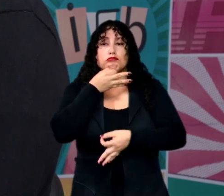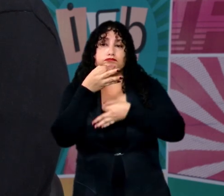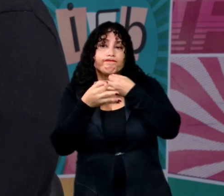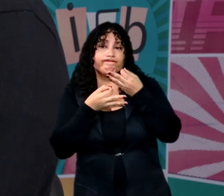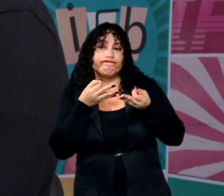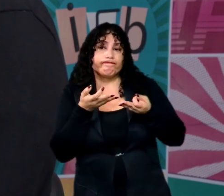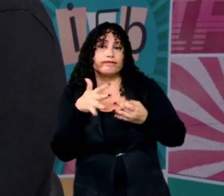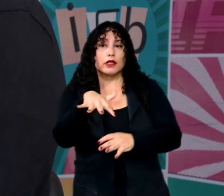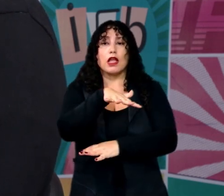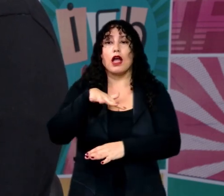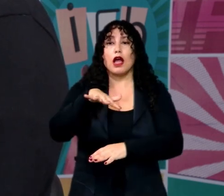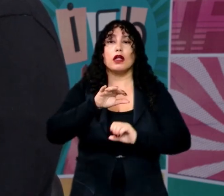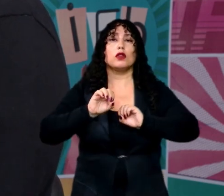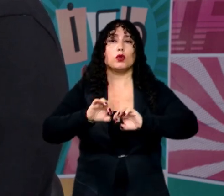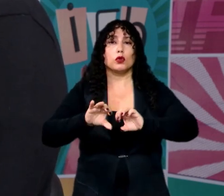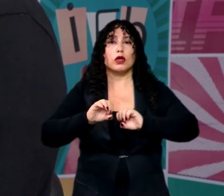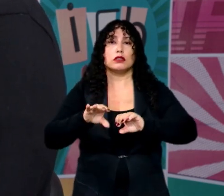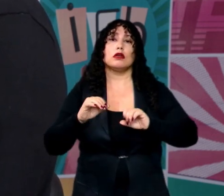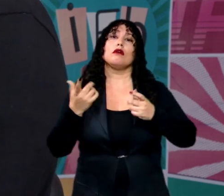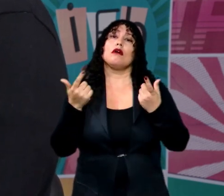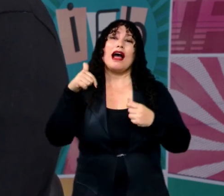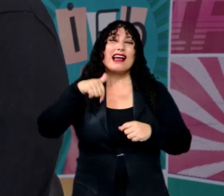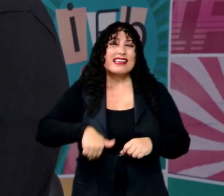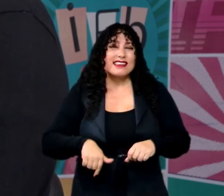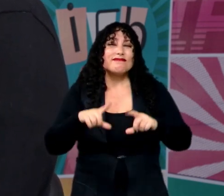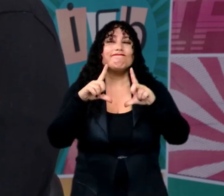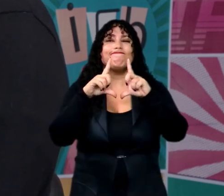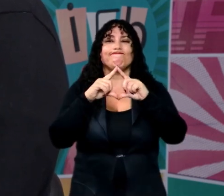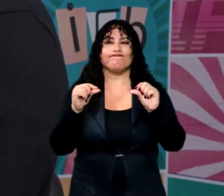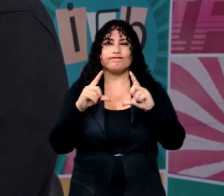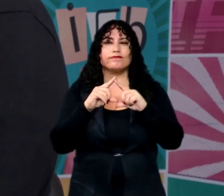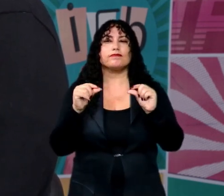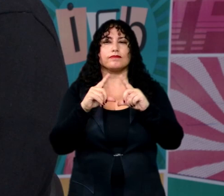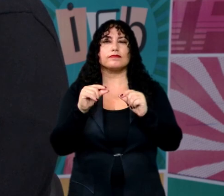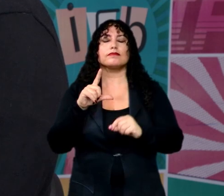na área da educação aqui no DF, tem